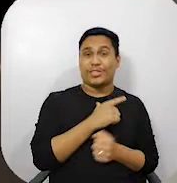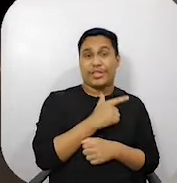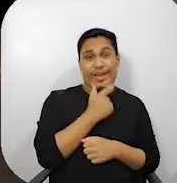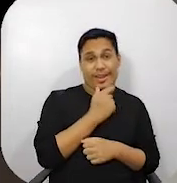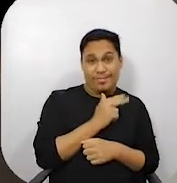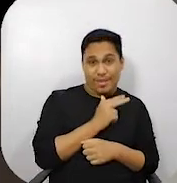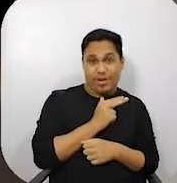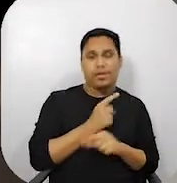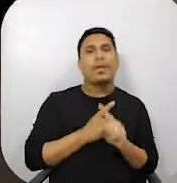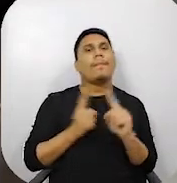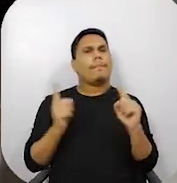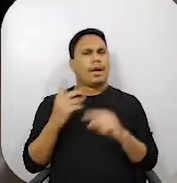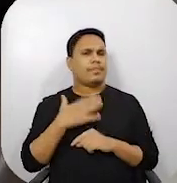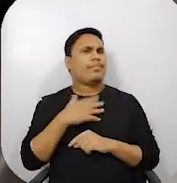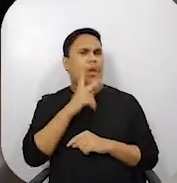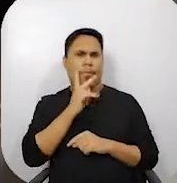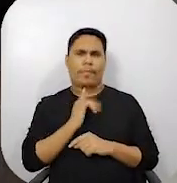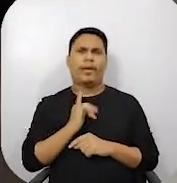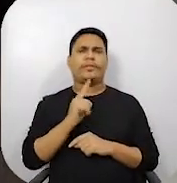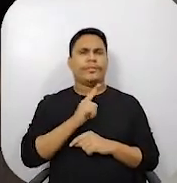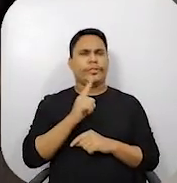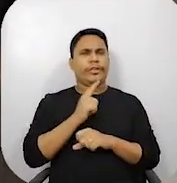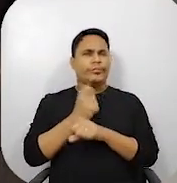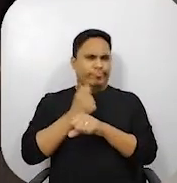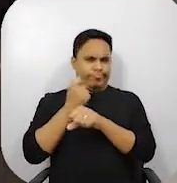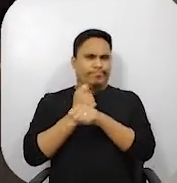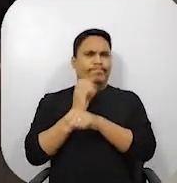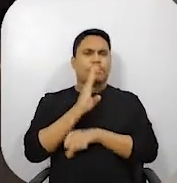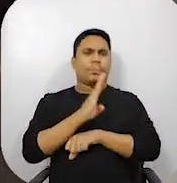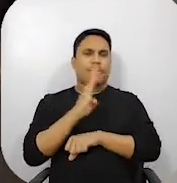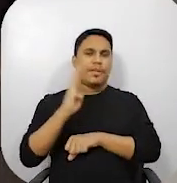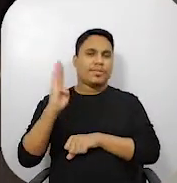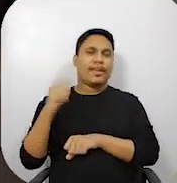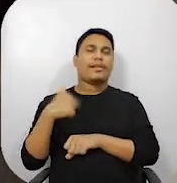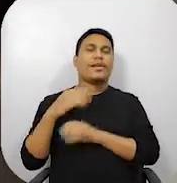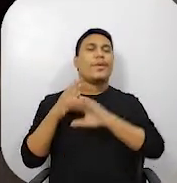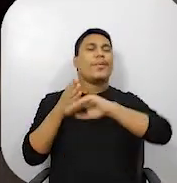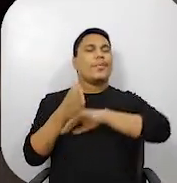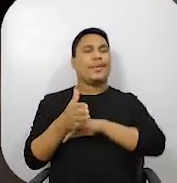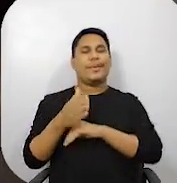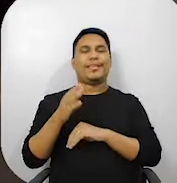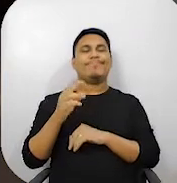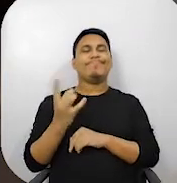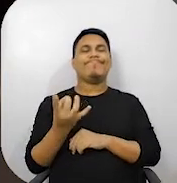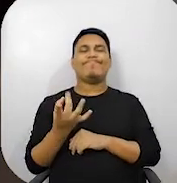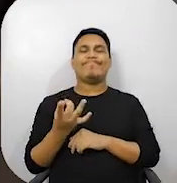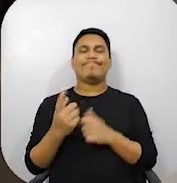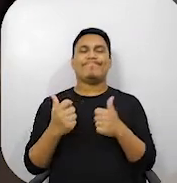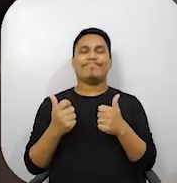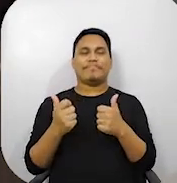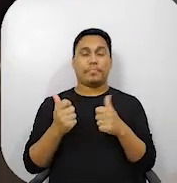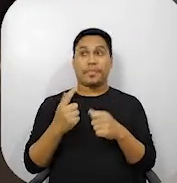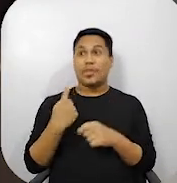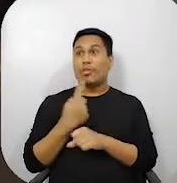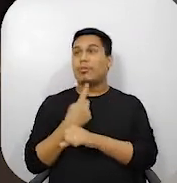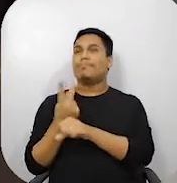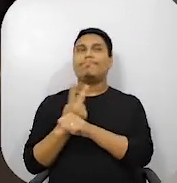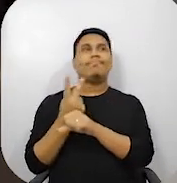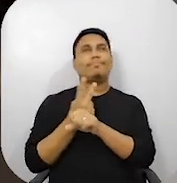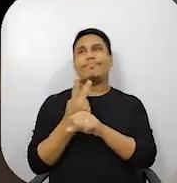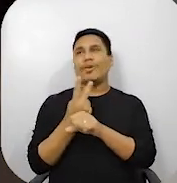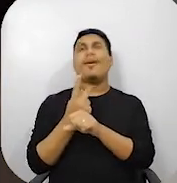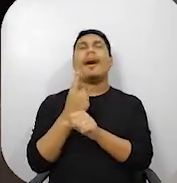nos fundos que o papai construiu no fundo da casa então eu tinha meu espaço a gente procura e a gente termina